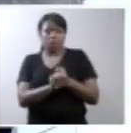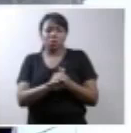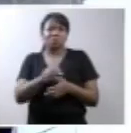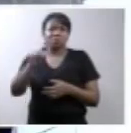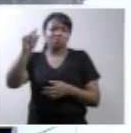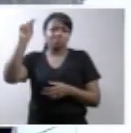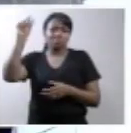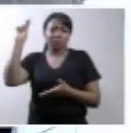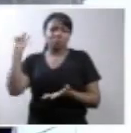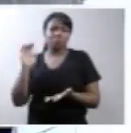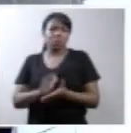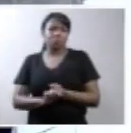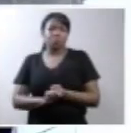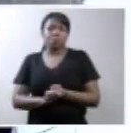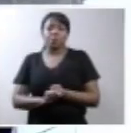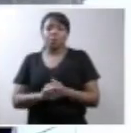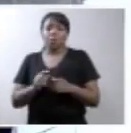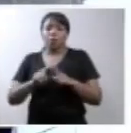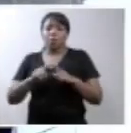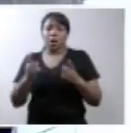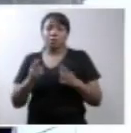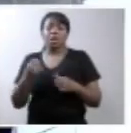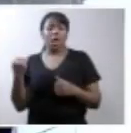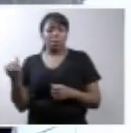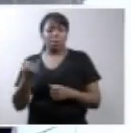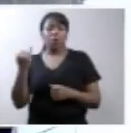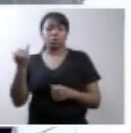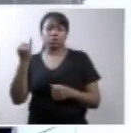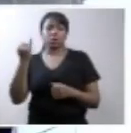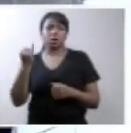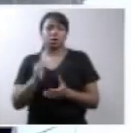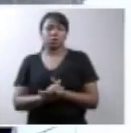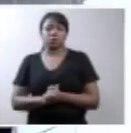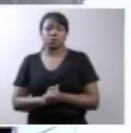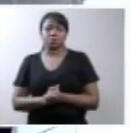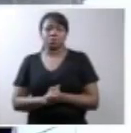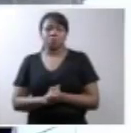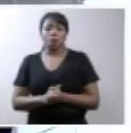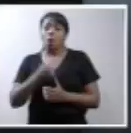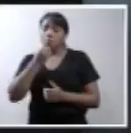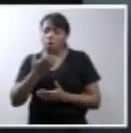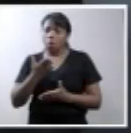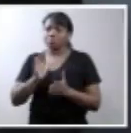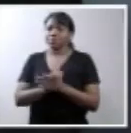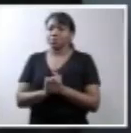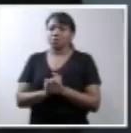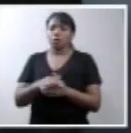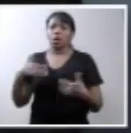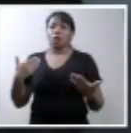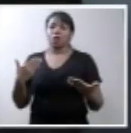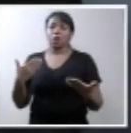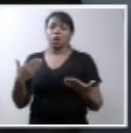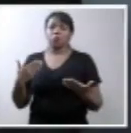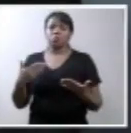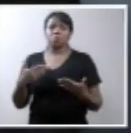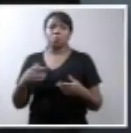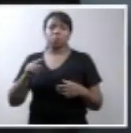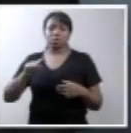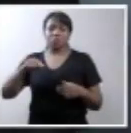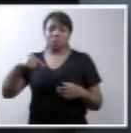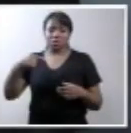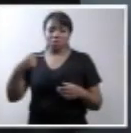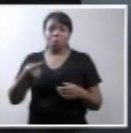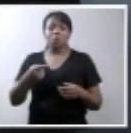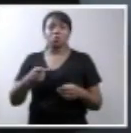casal de muito tempo eu não não estou contra eu acho que é muito bom de qualquer forma nós poderemos ter a juntada